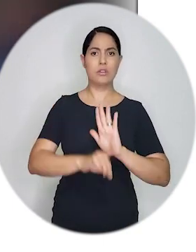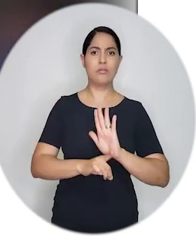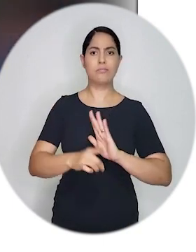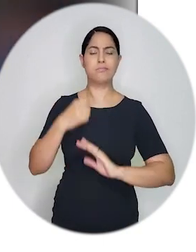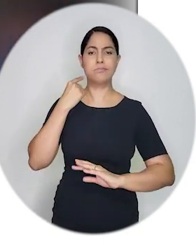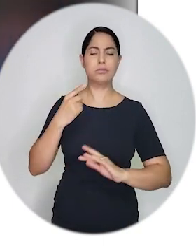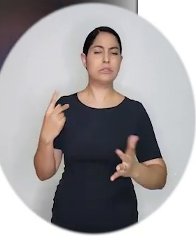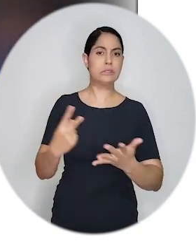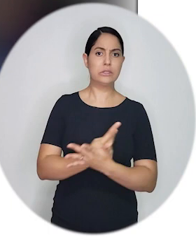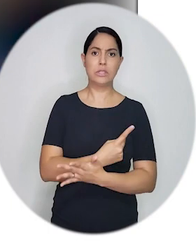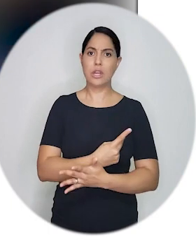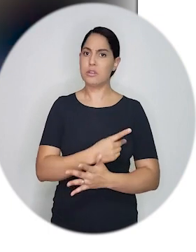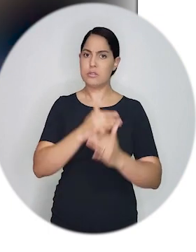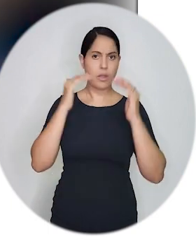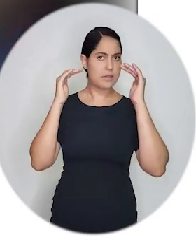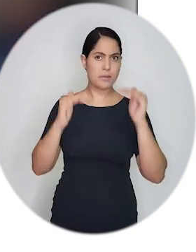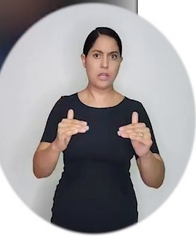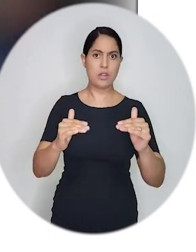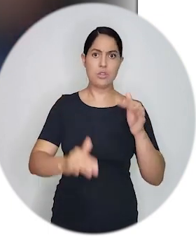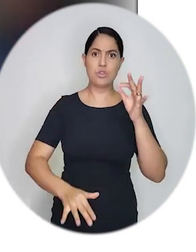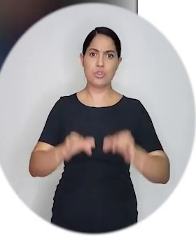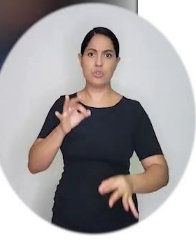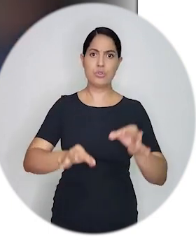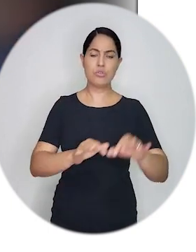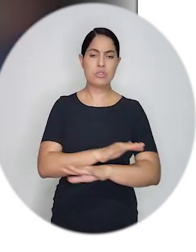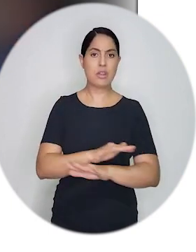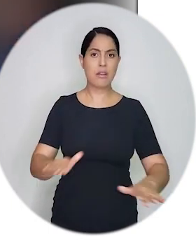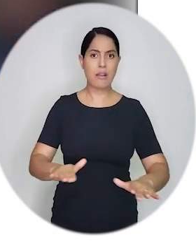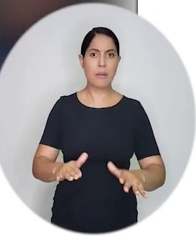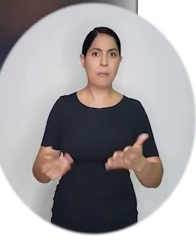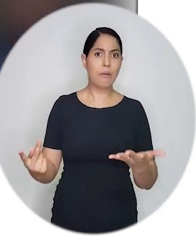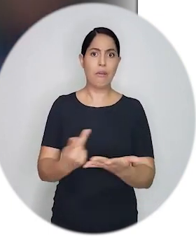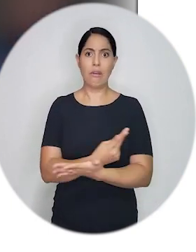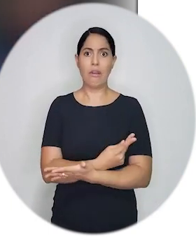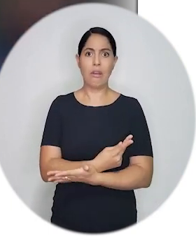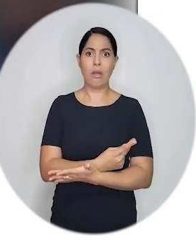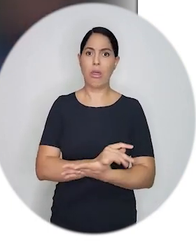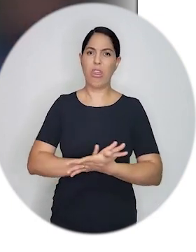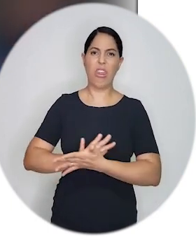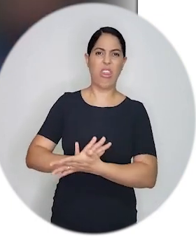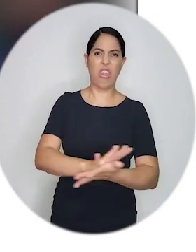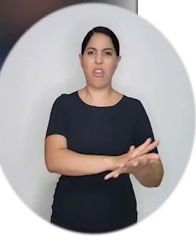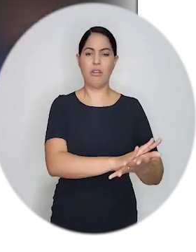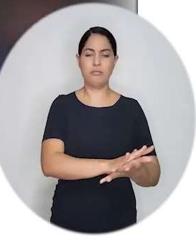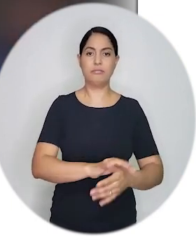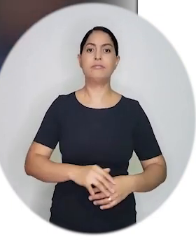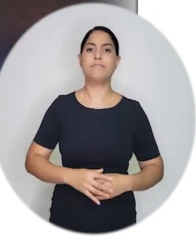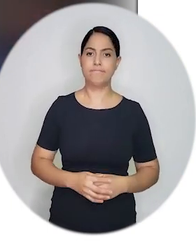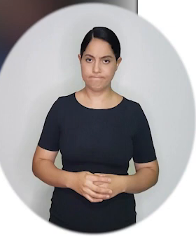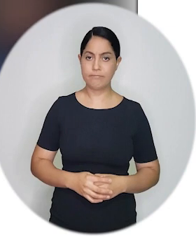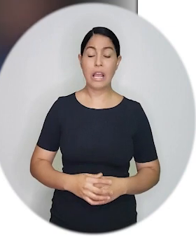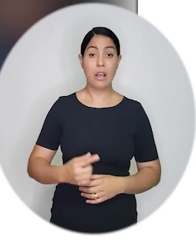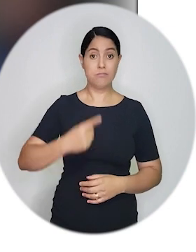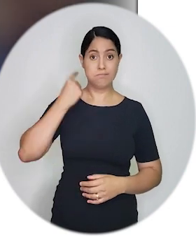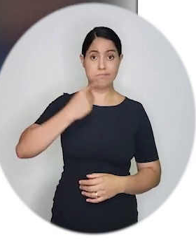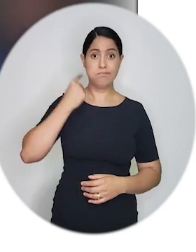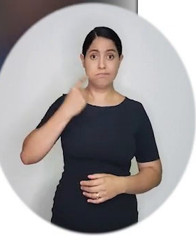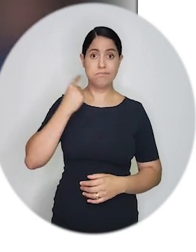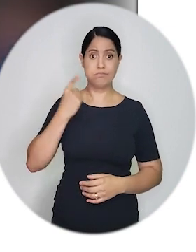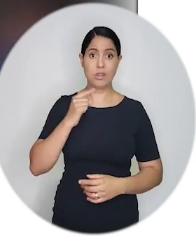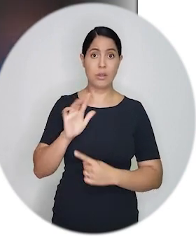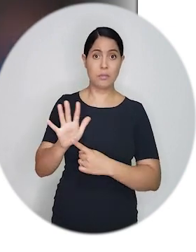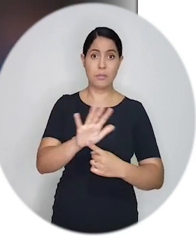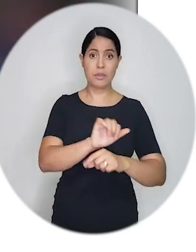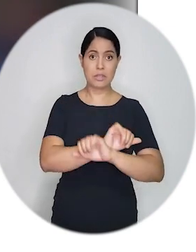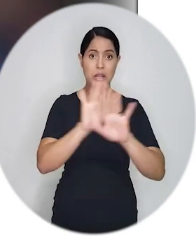suas prerrogativas são violadas, a justiça e a democracia acabam e cedem lugar à barbárie. A advocacia